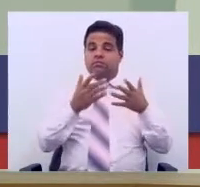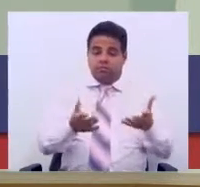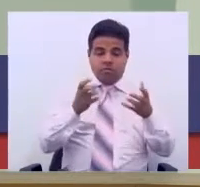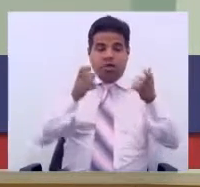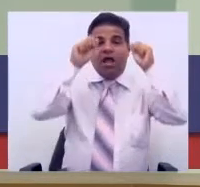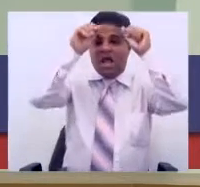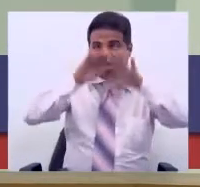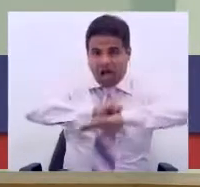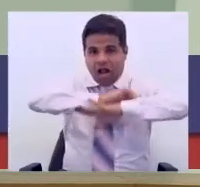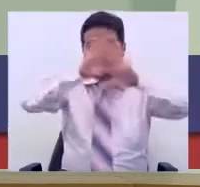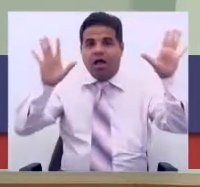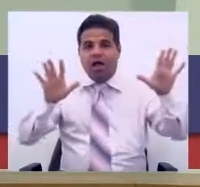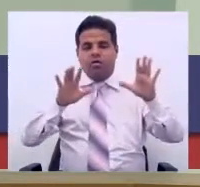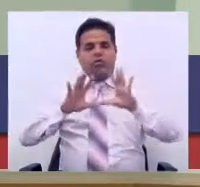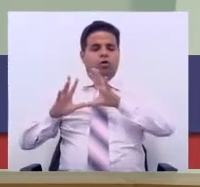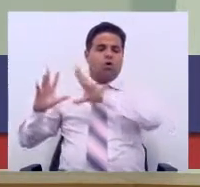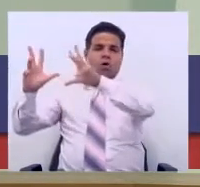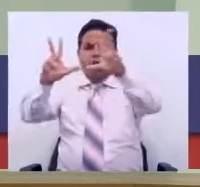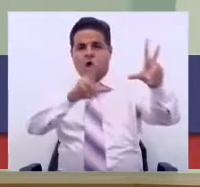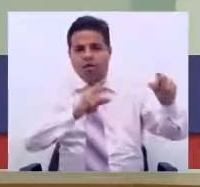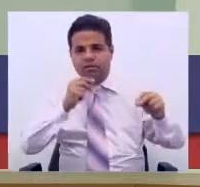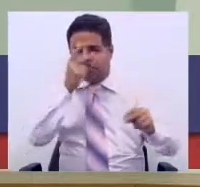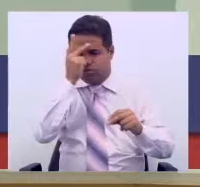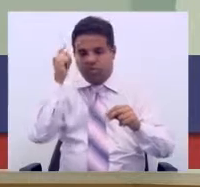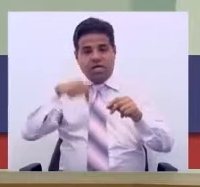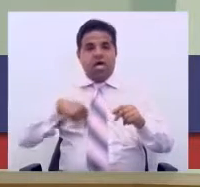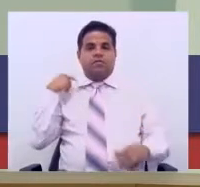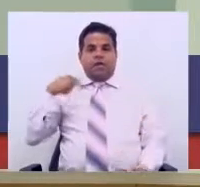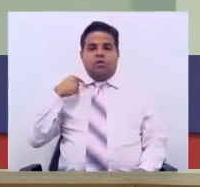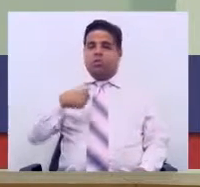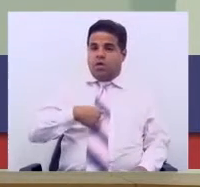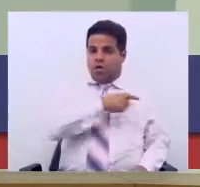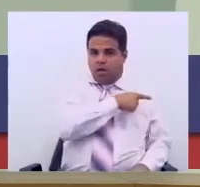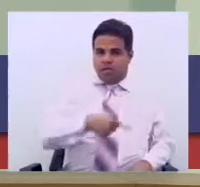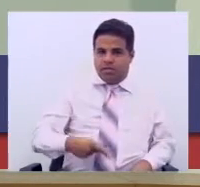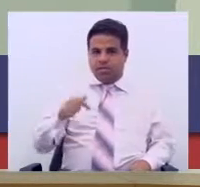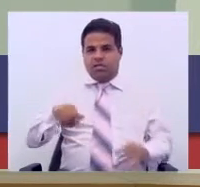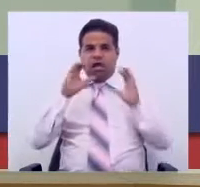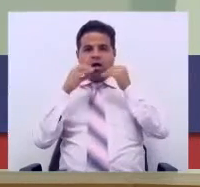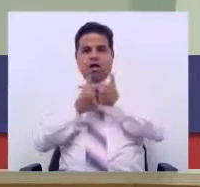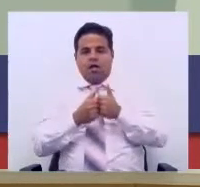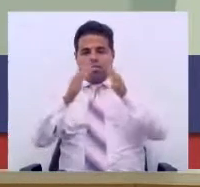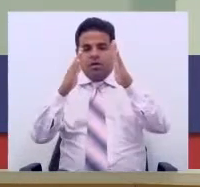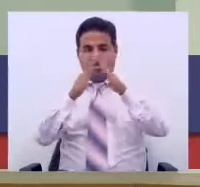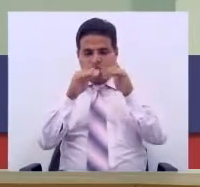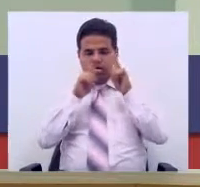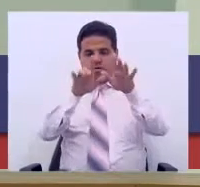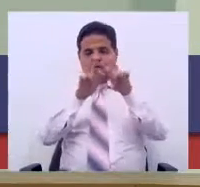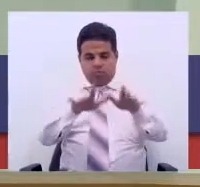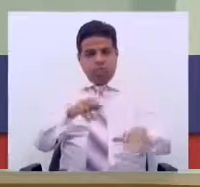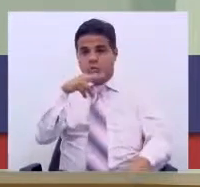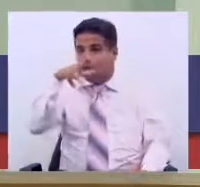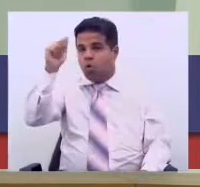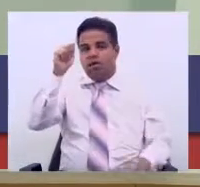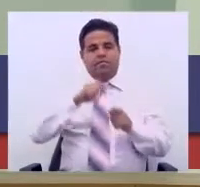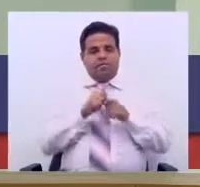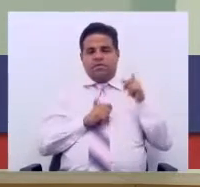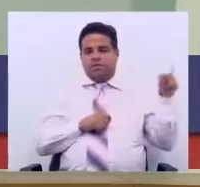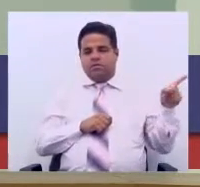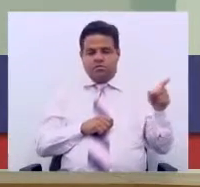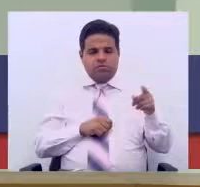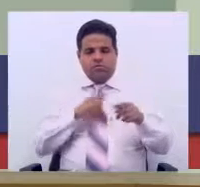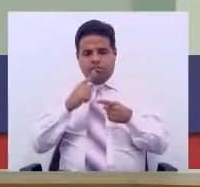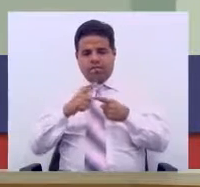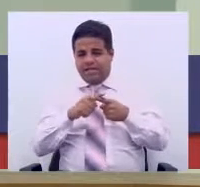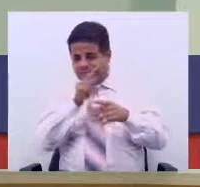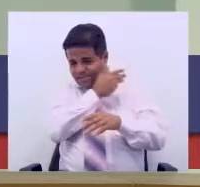queria deixar claro a todas as pessoas que este vereador, presidente da Câmara Municipal de Guarulhos, jamais faria isso, até porque na semana